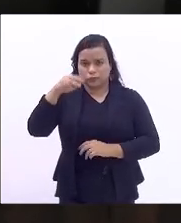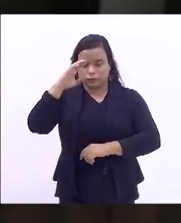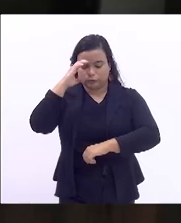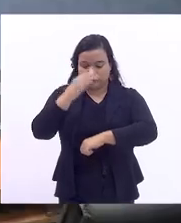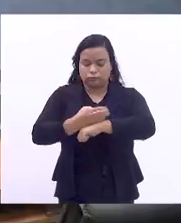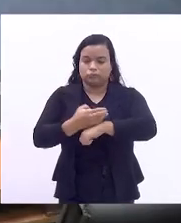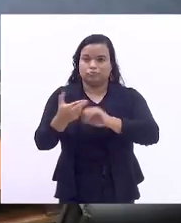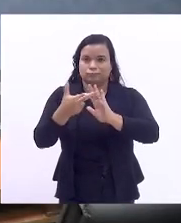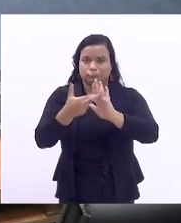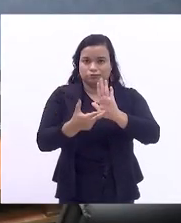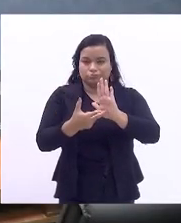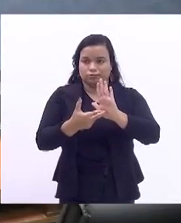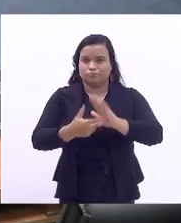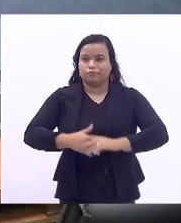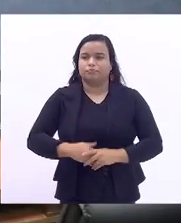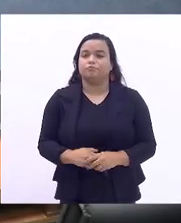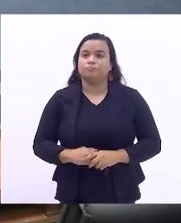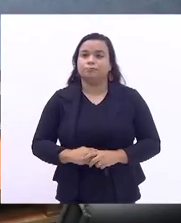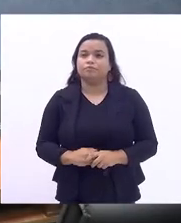regimental